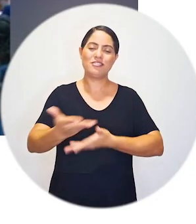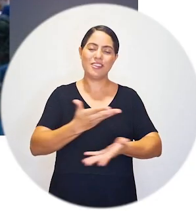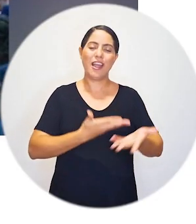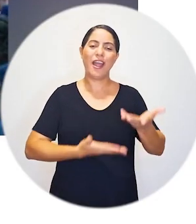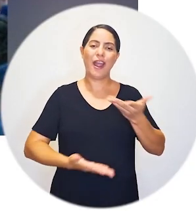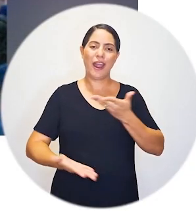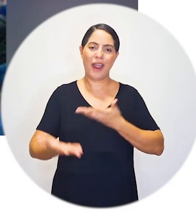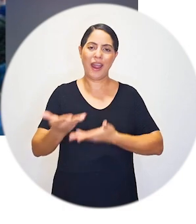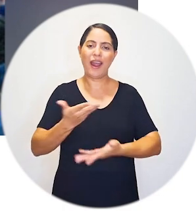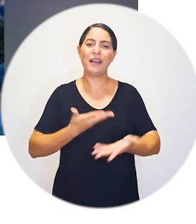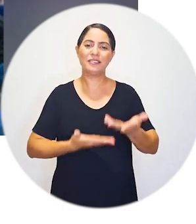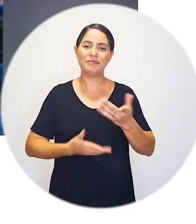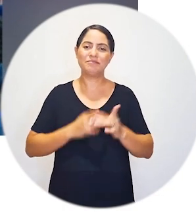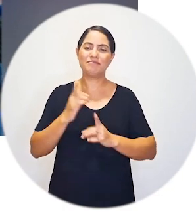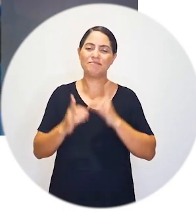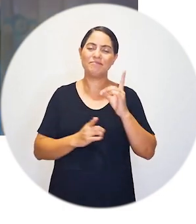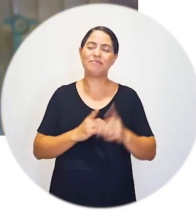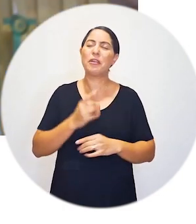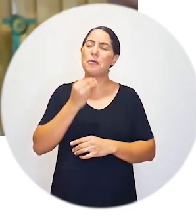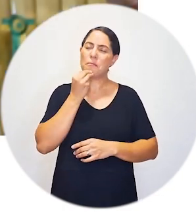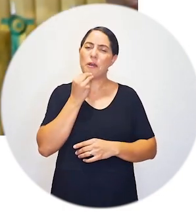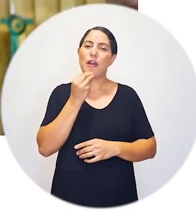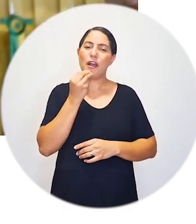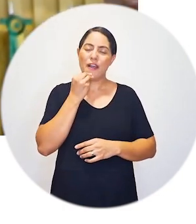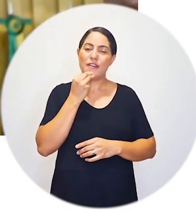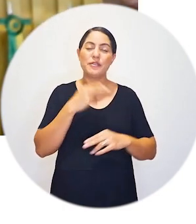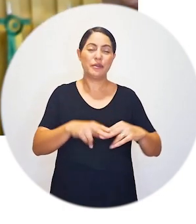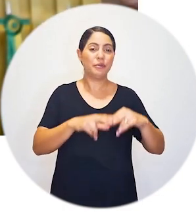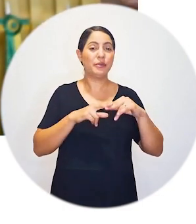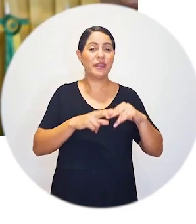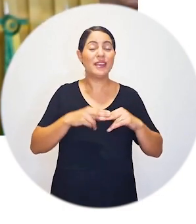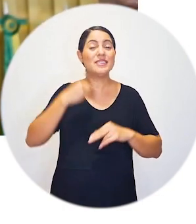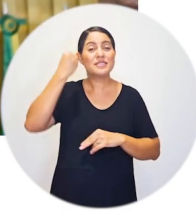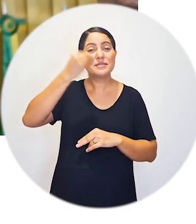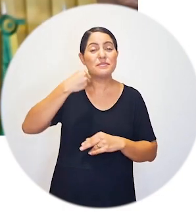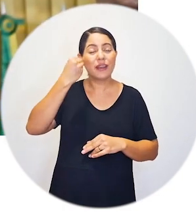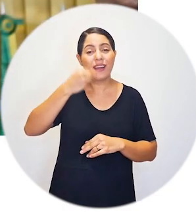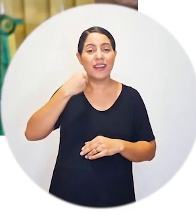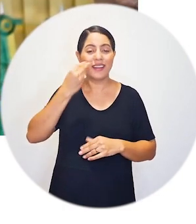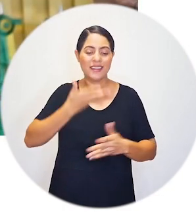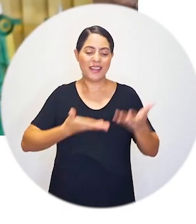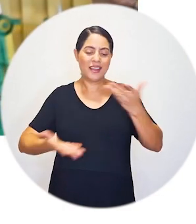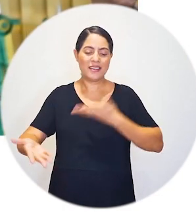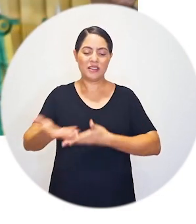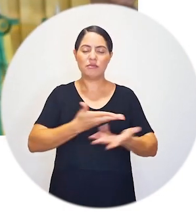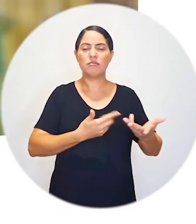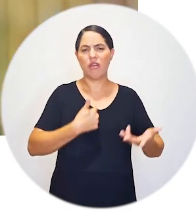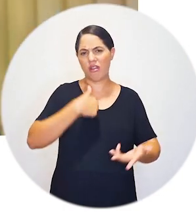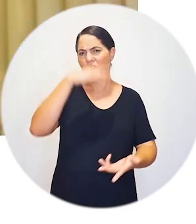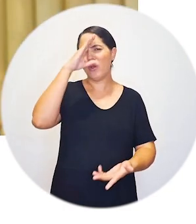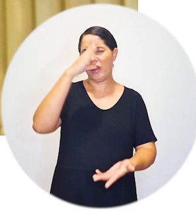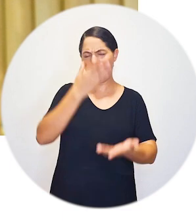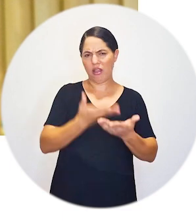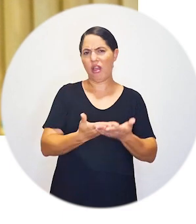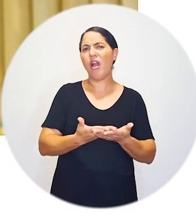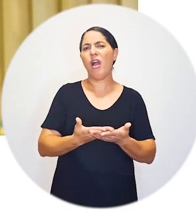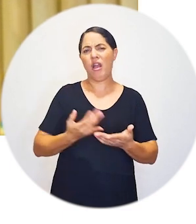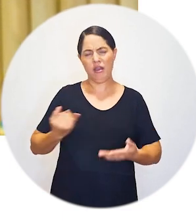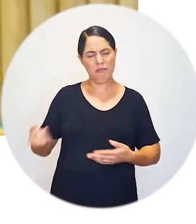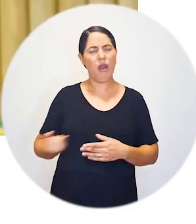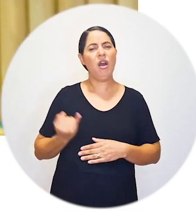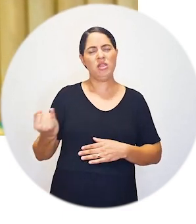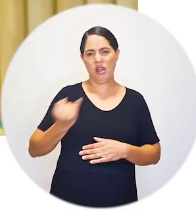de diálogo entre as experiências que vão se cruzar dentro do tribunal. Então, acredito que